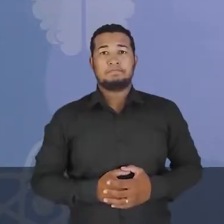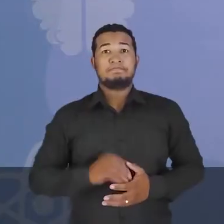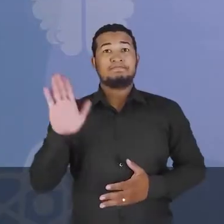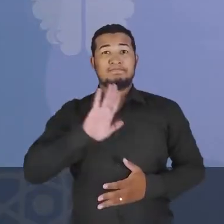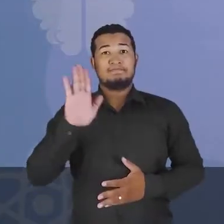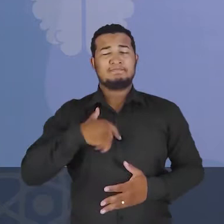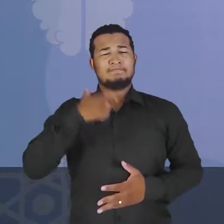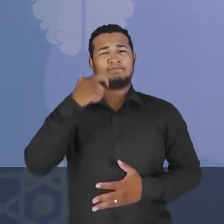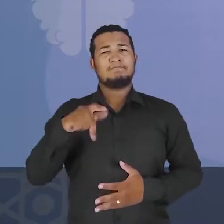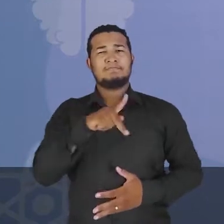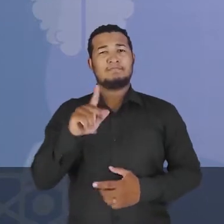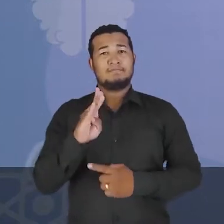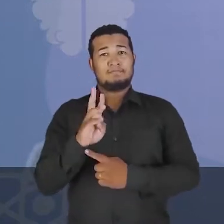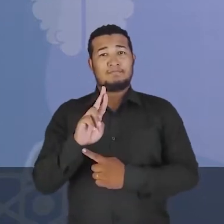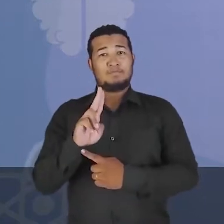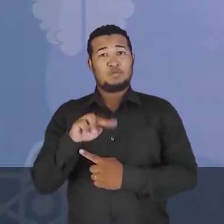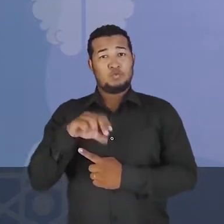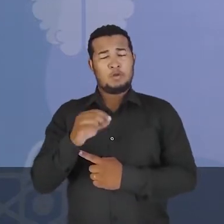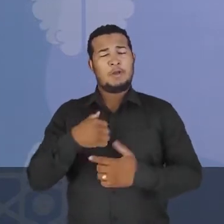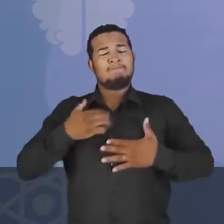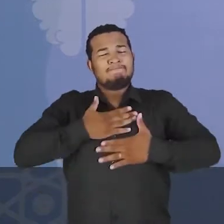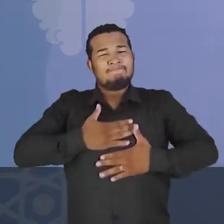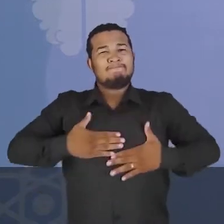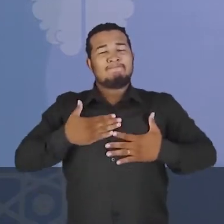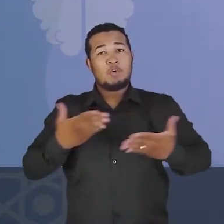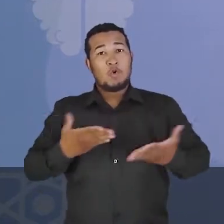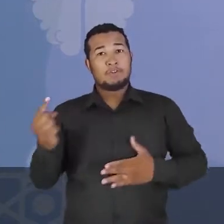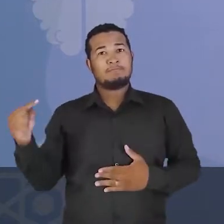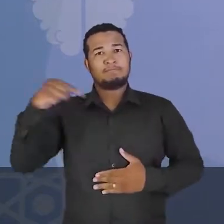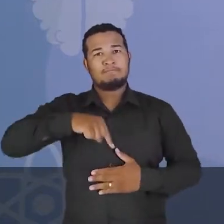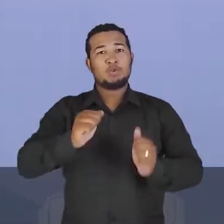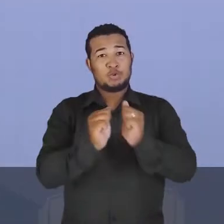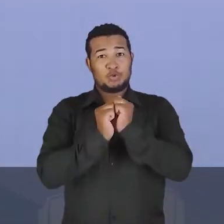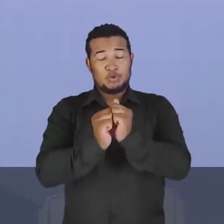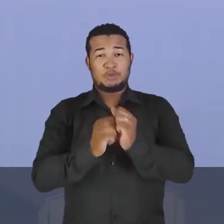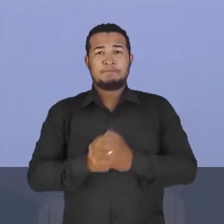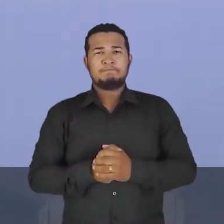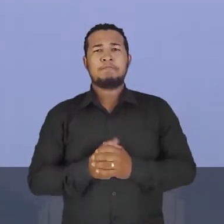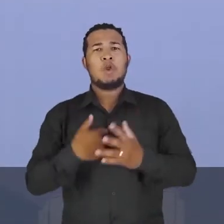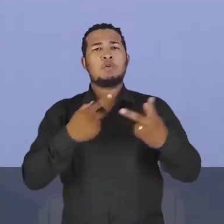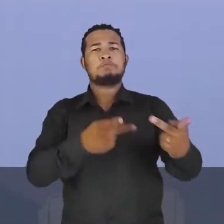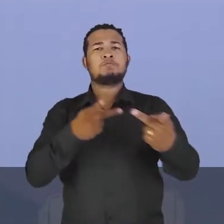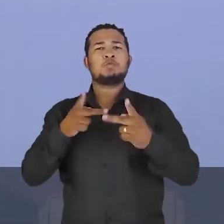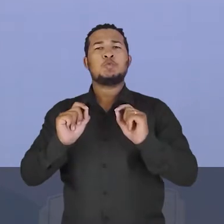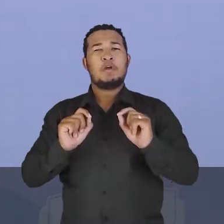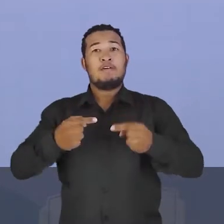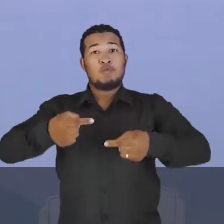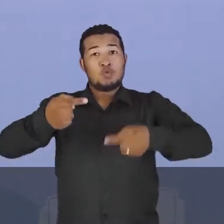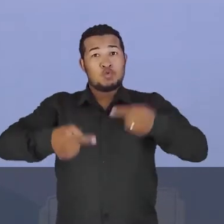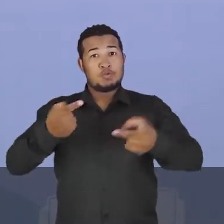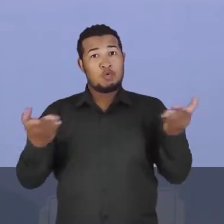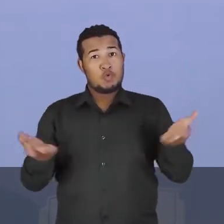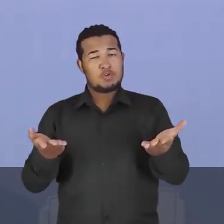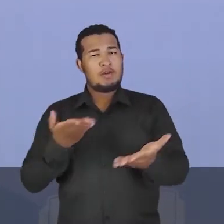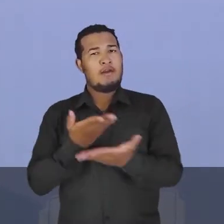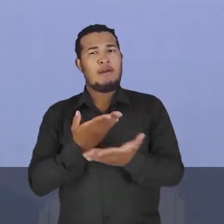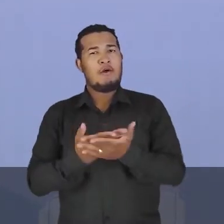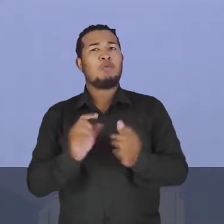Olá, eu sou o professor Bruno Rodrigues e é um grande prazer estar aqui com você. Quero te convidar a discutir, nessa aula de